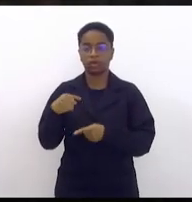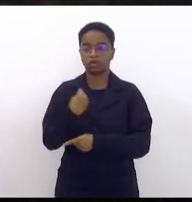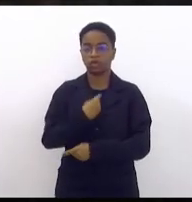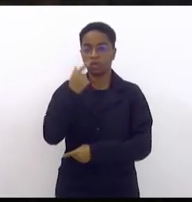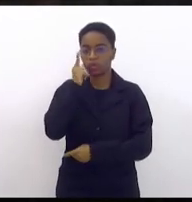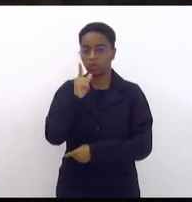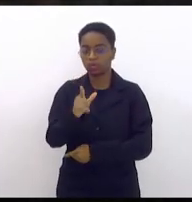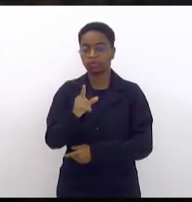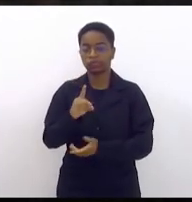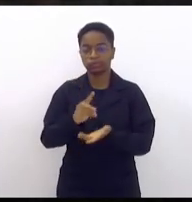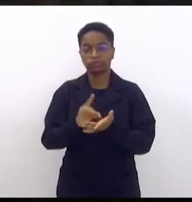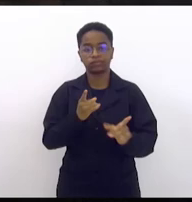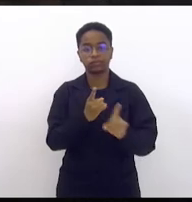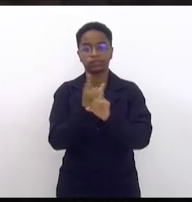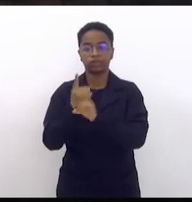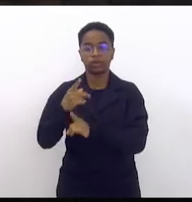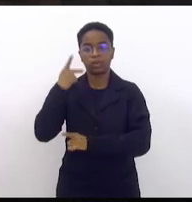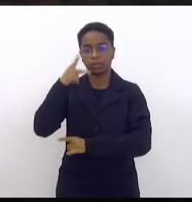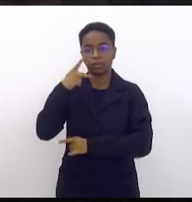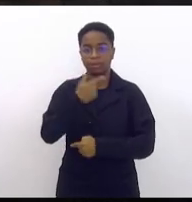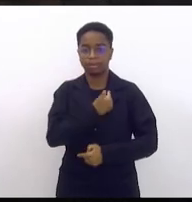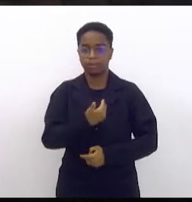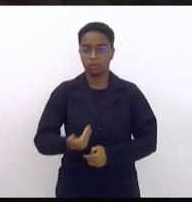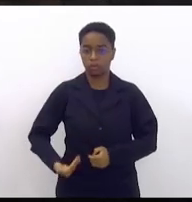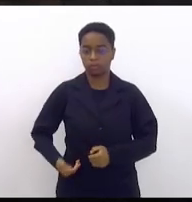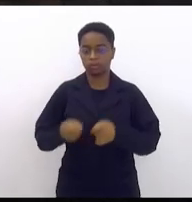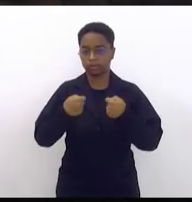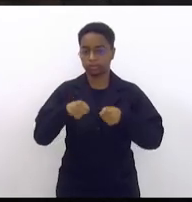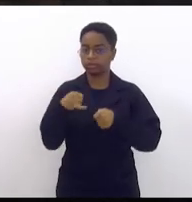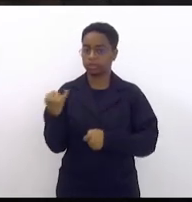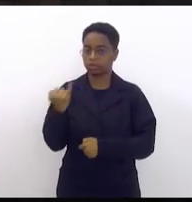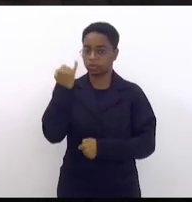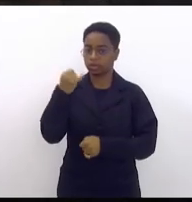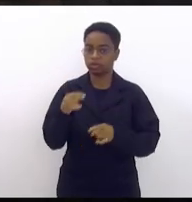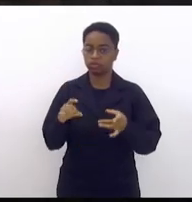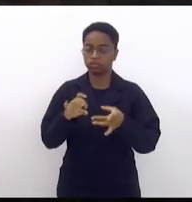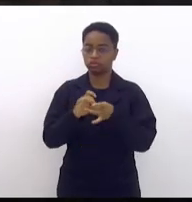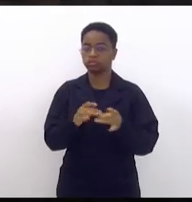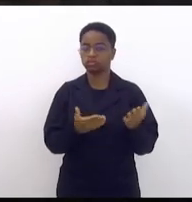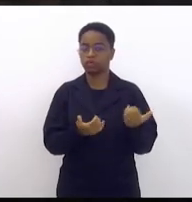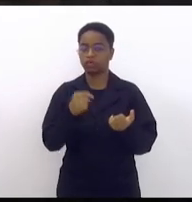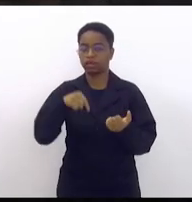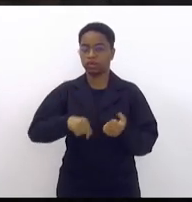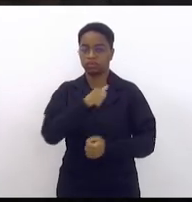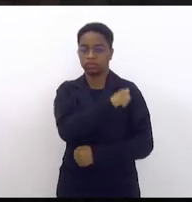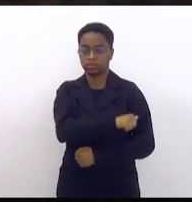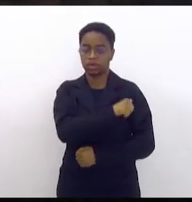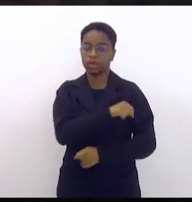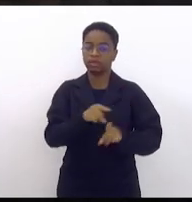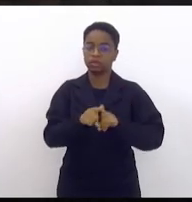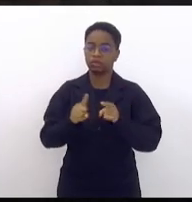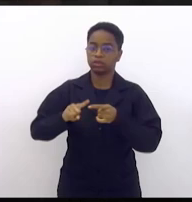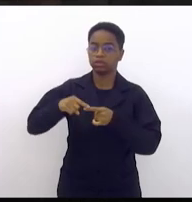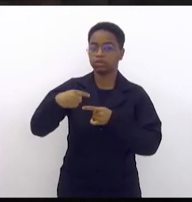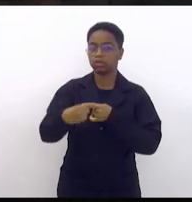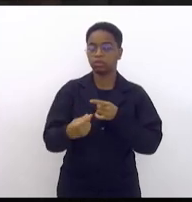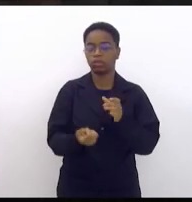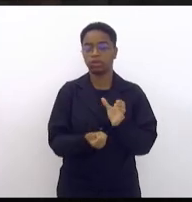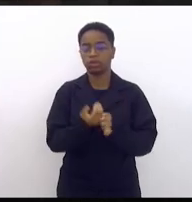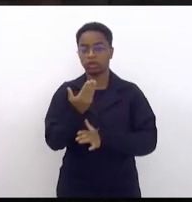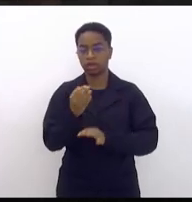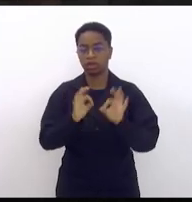fazer a detecção das políticas públicas necessárias paraa Juventude do nosso estado e a partir daí elaborar